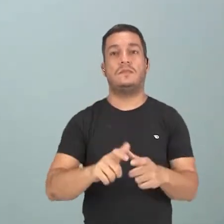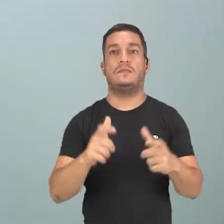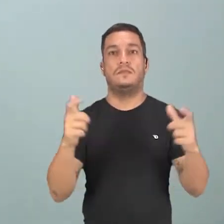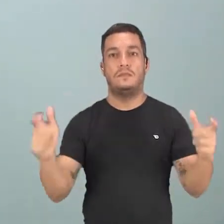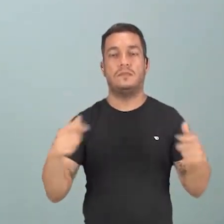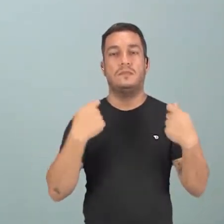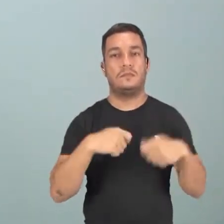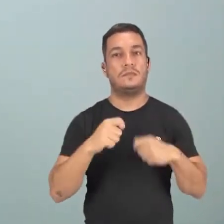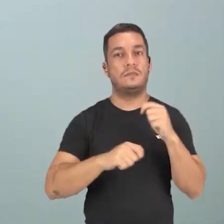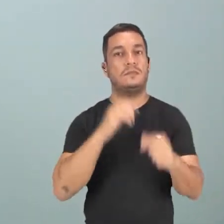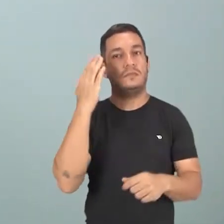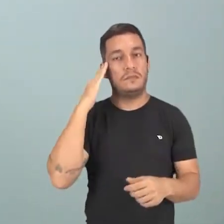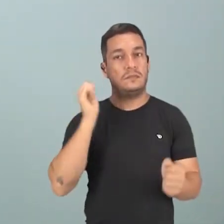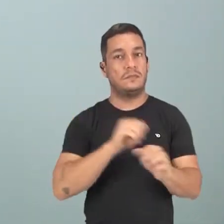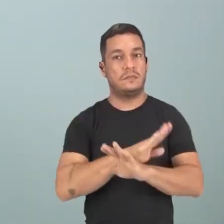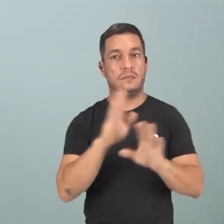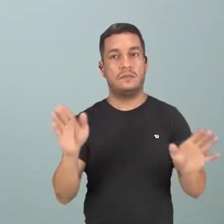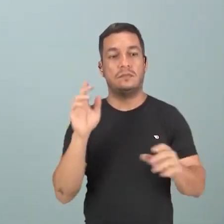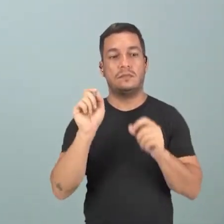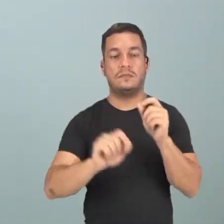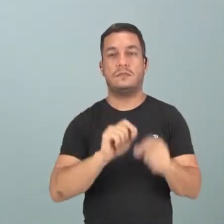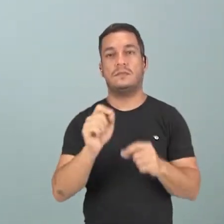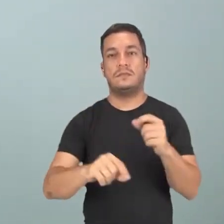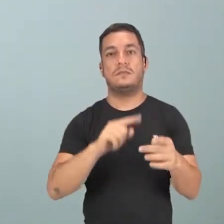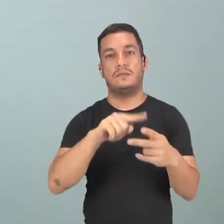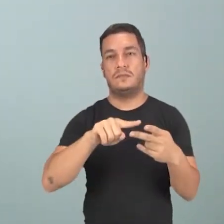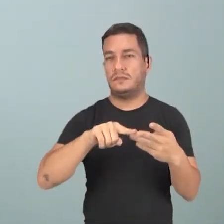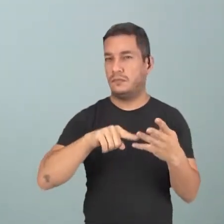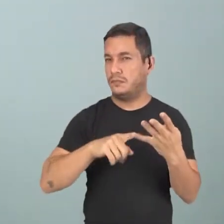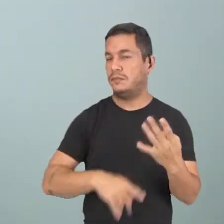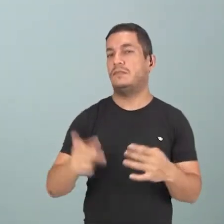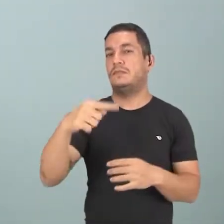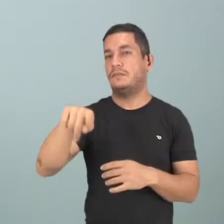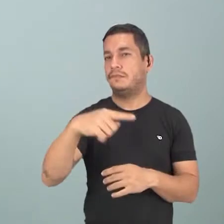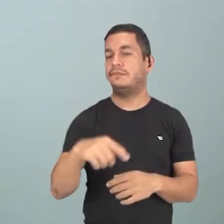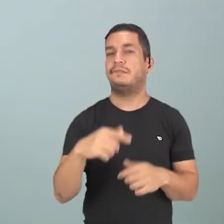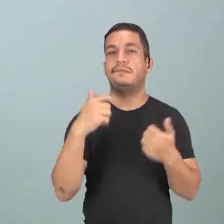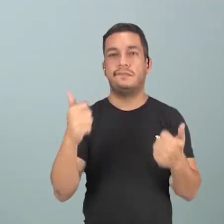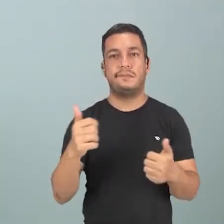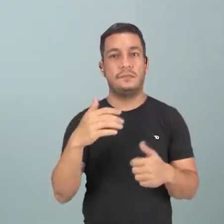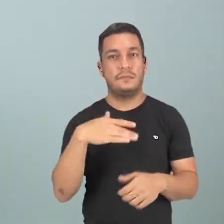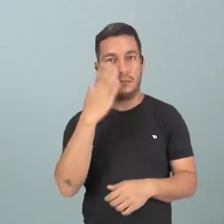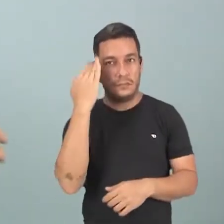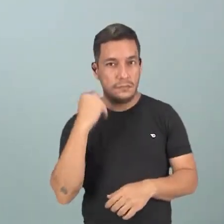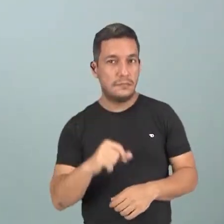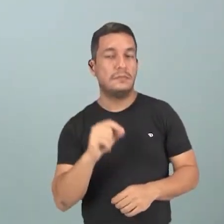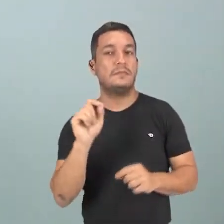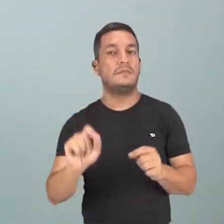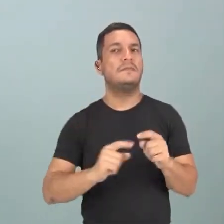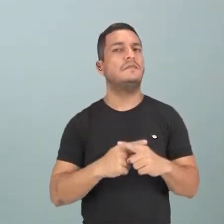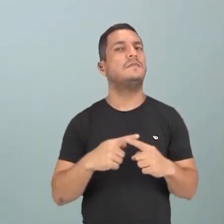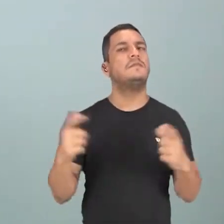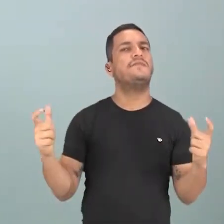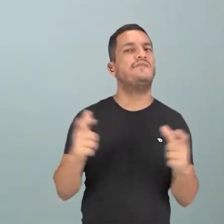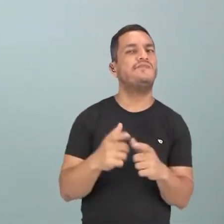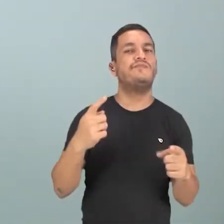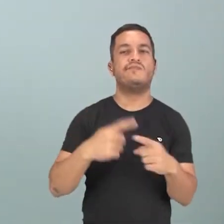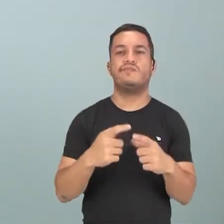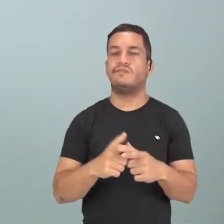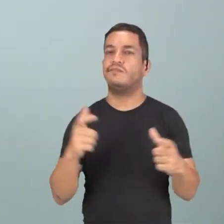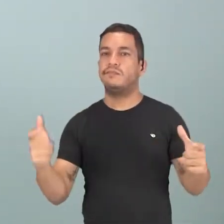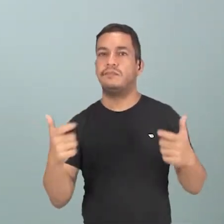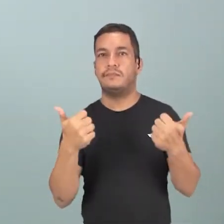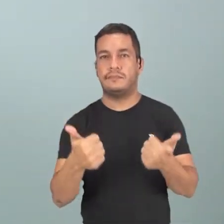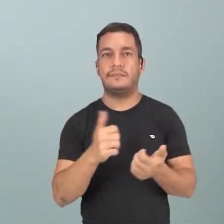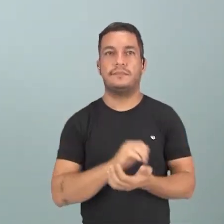Então é preciso entender esses fatores aí para você poder entender o porquê que a gente é menos ou porquê eles são mais. Vamos